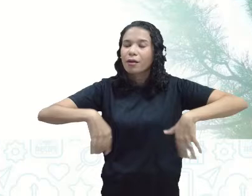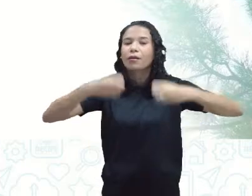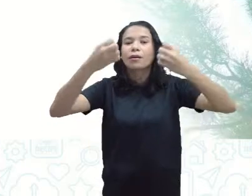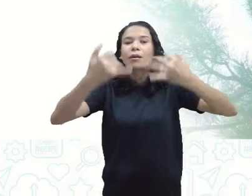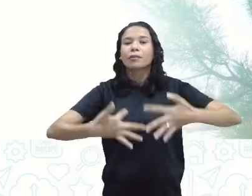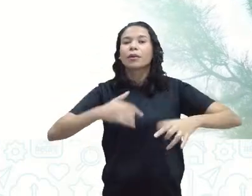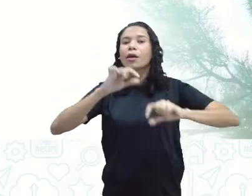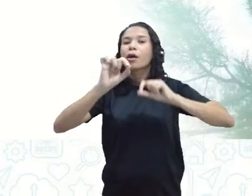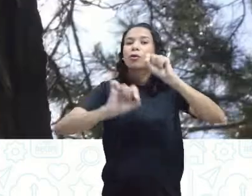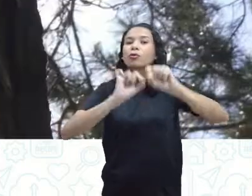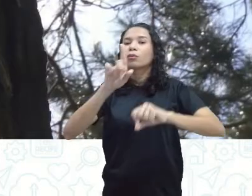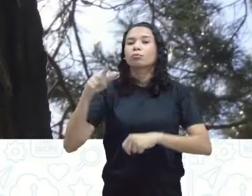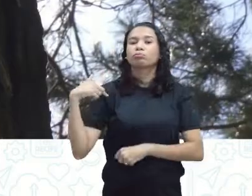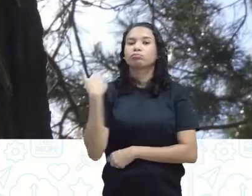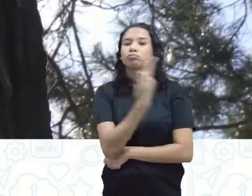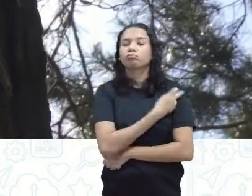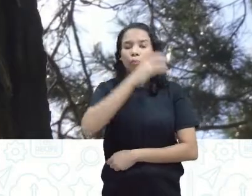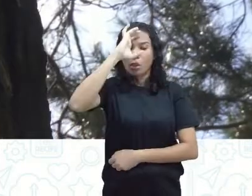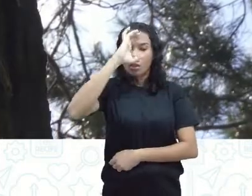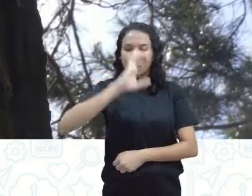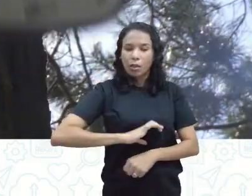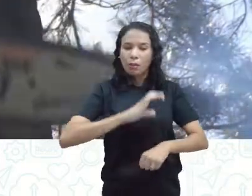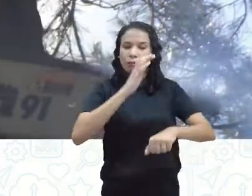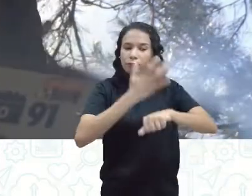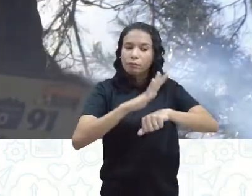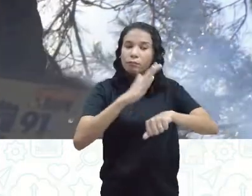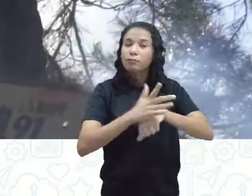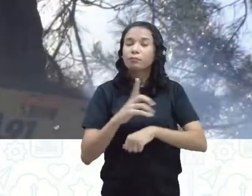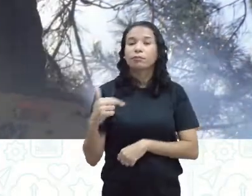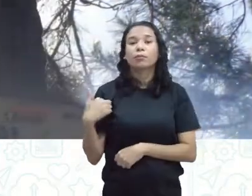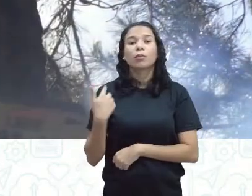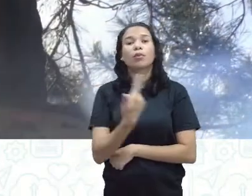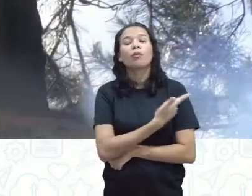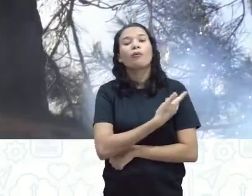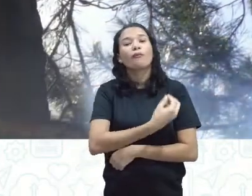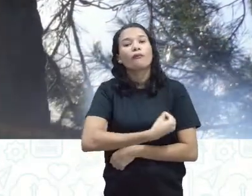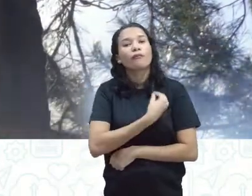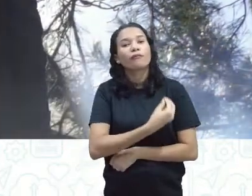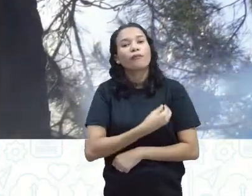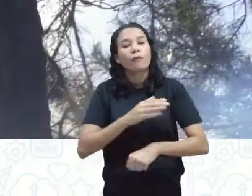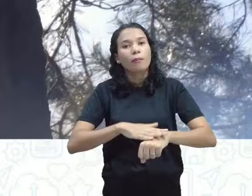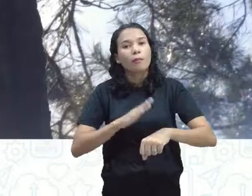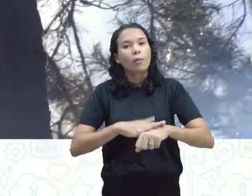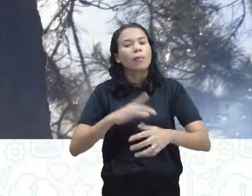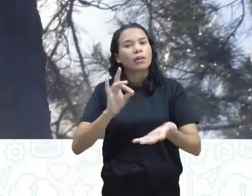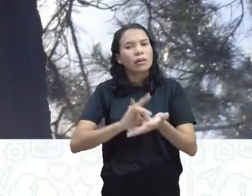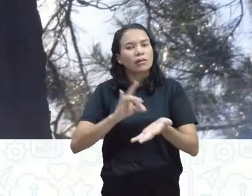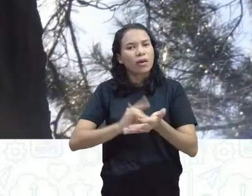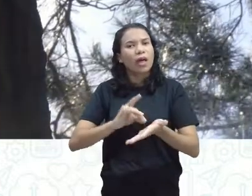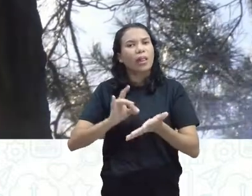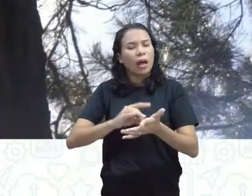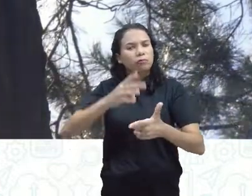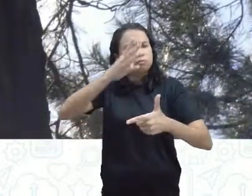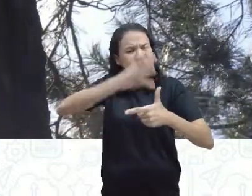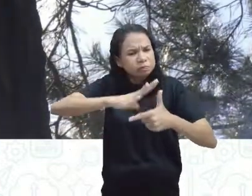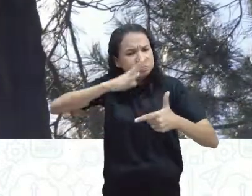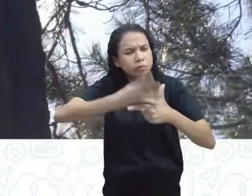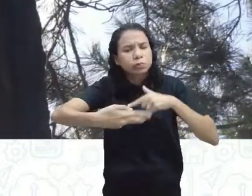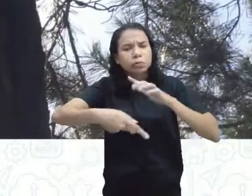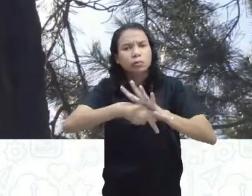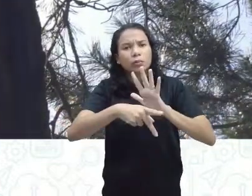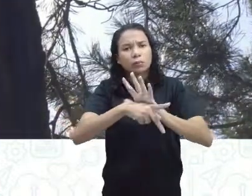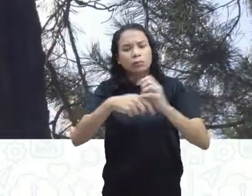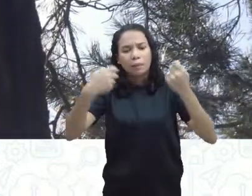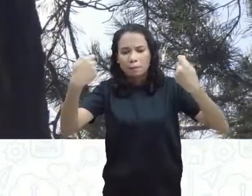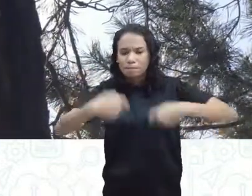muito da nossa cidadania, né? Porque a gente vive num momento de crise ambiental, gente, onde a gente